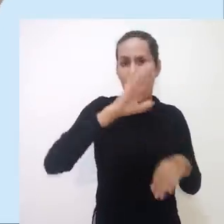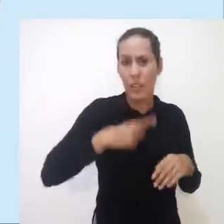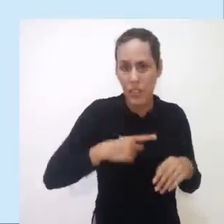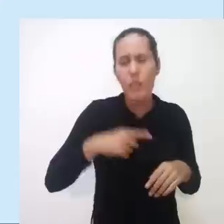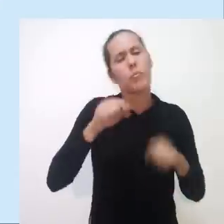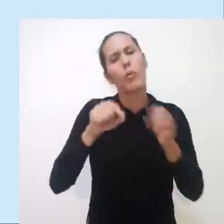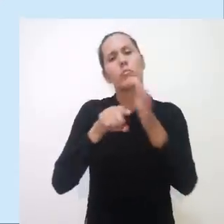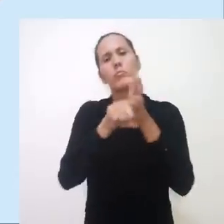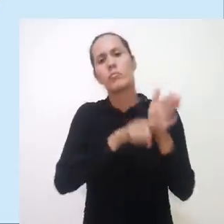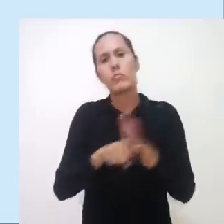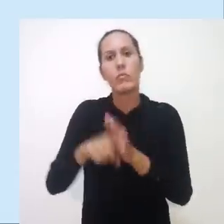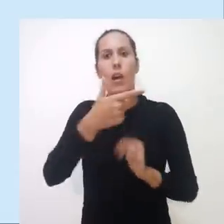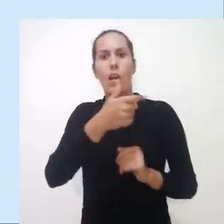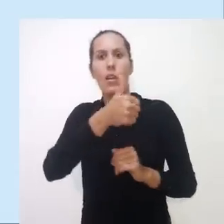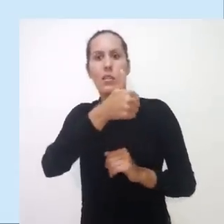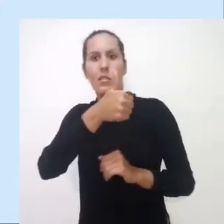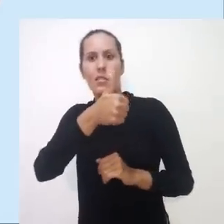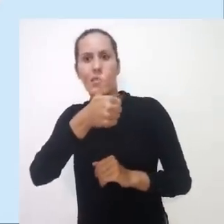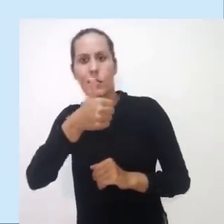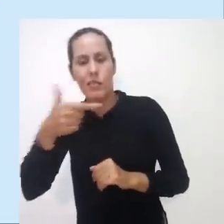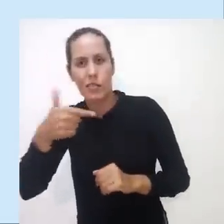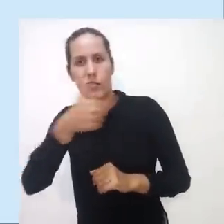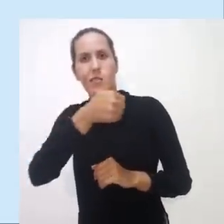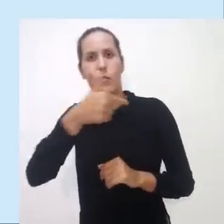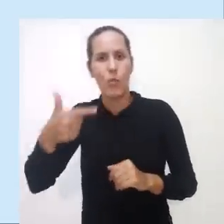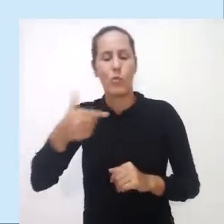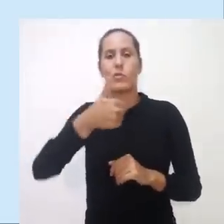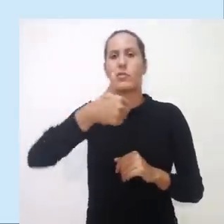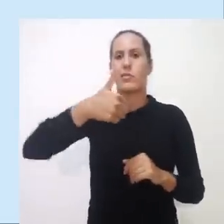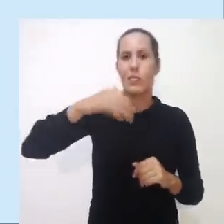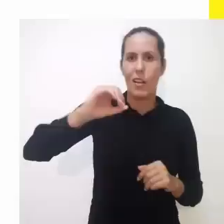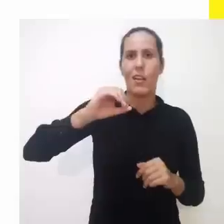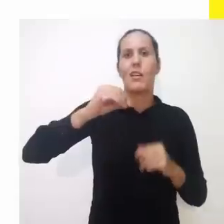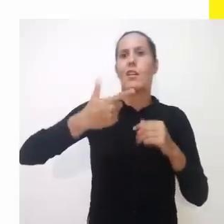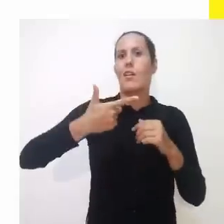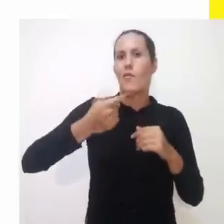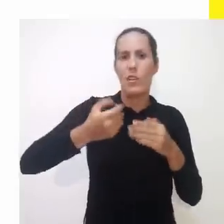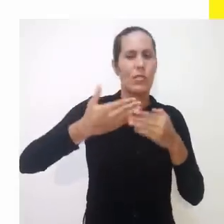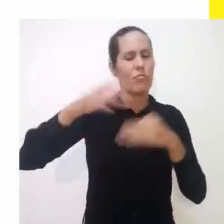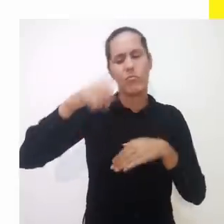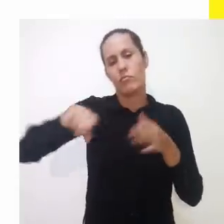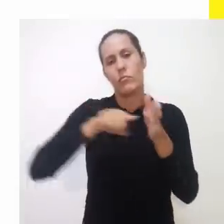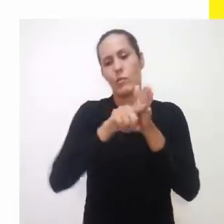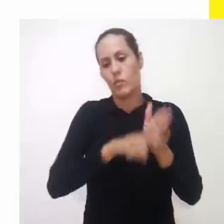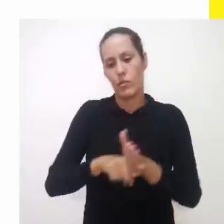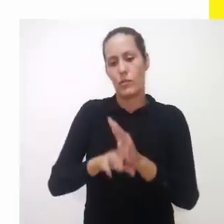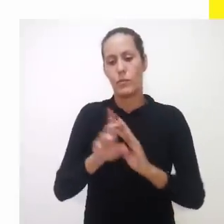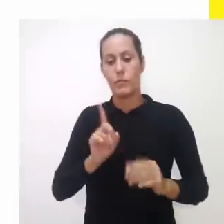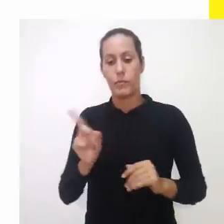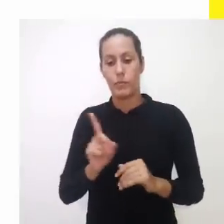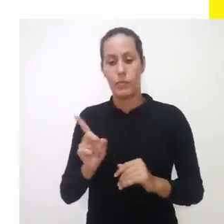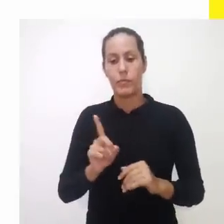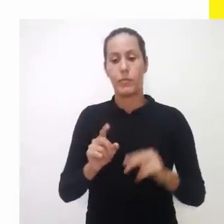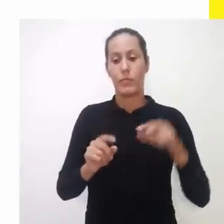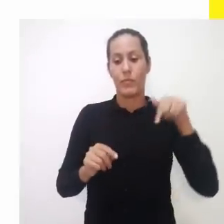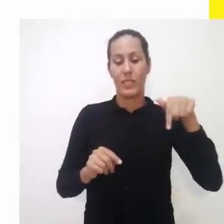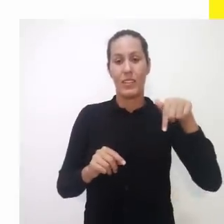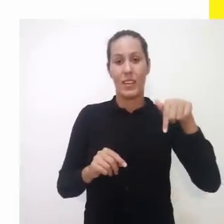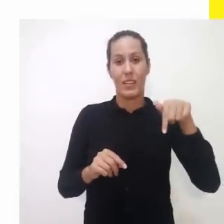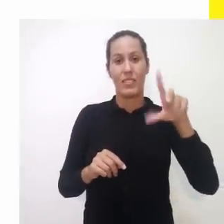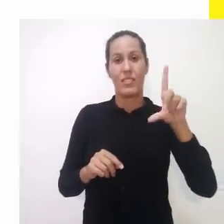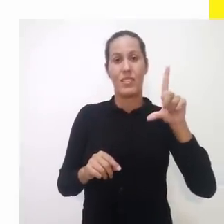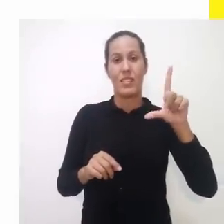16 lados, com 17 lados, com 20 lados, certo? Pesquise aí. 7 agora, ó, 7 lados é um